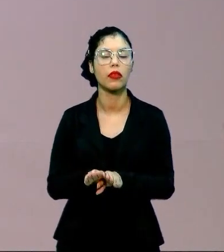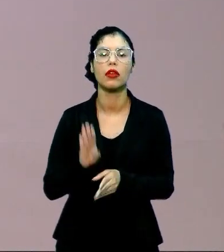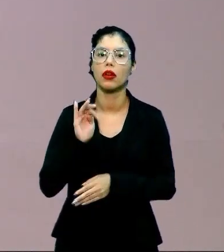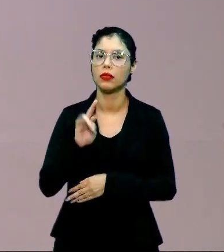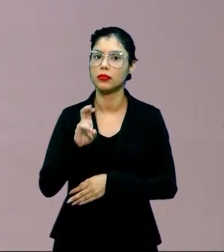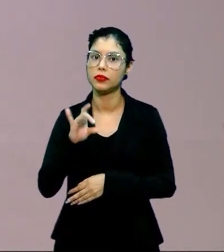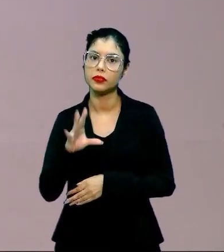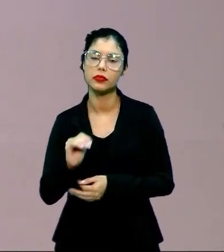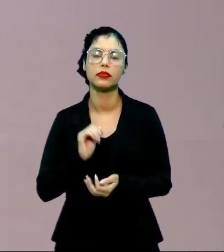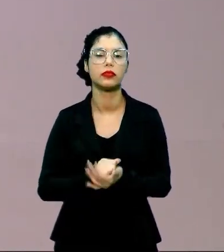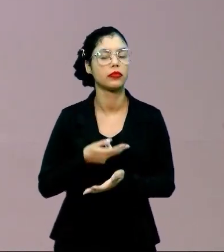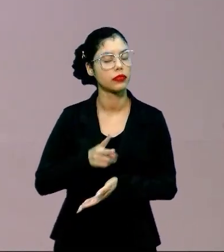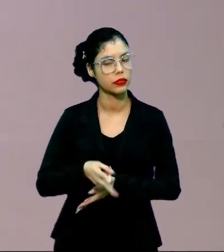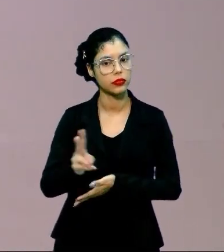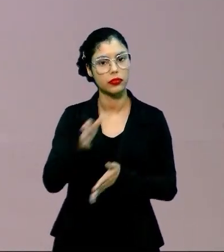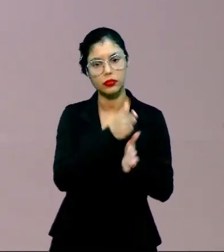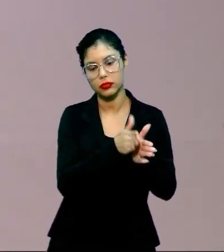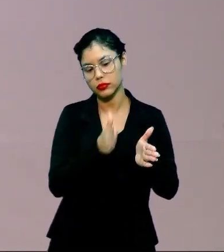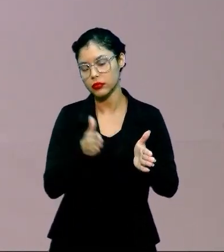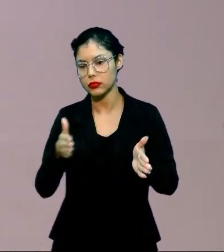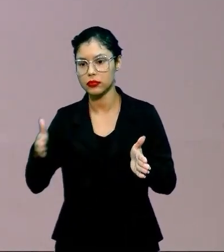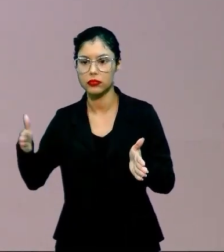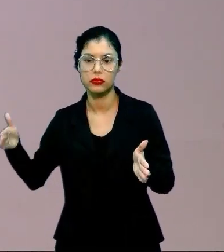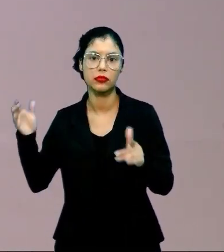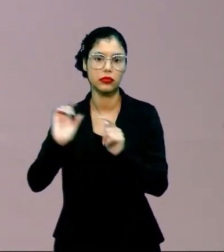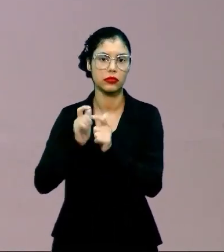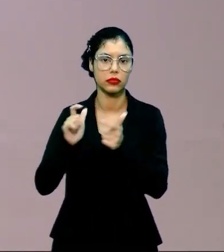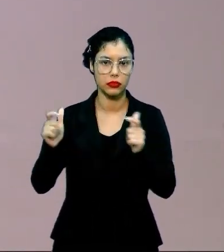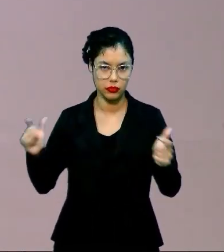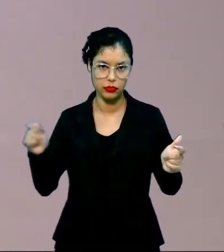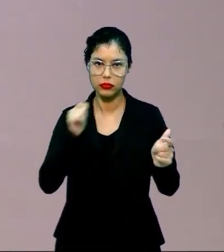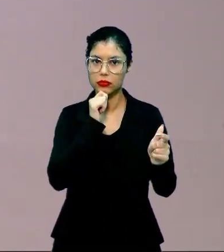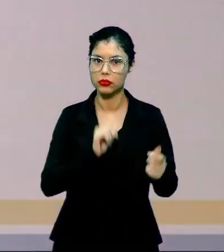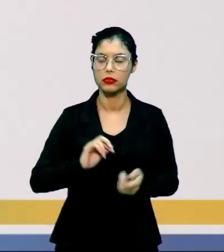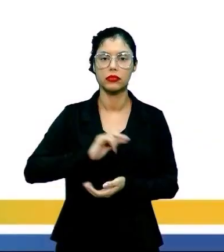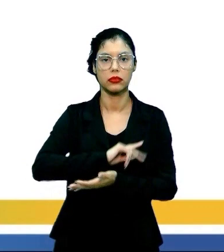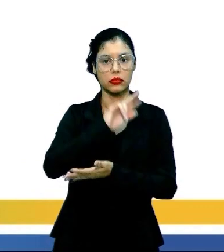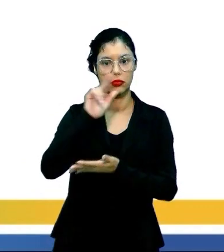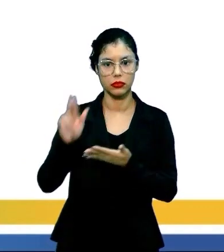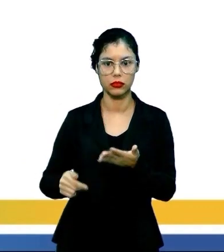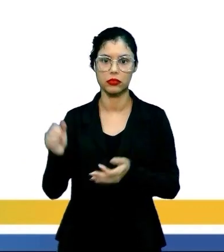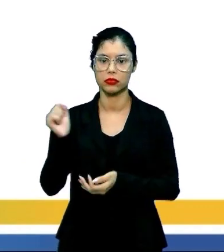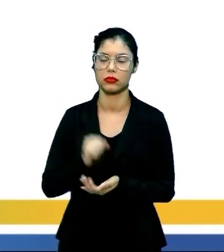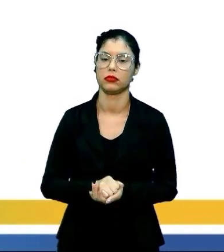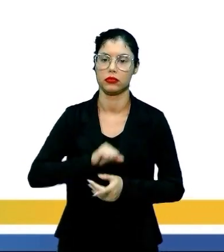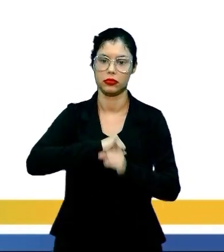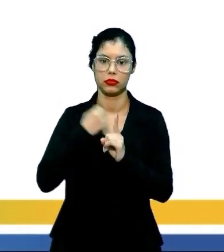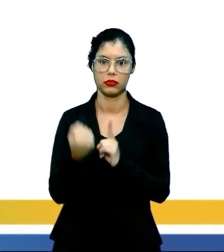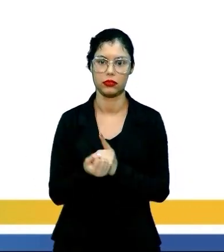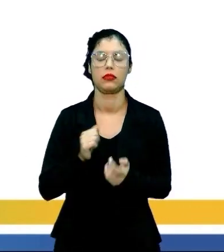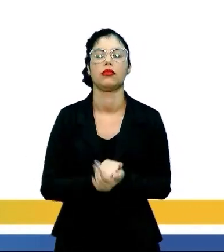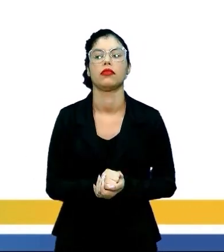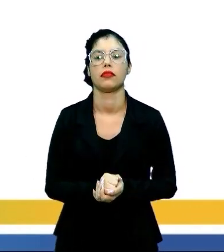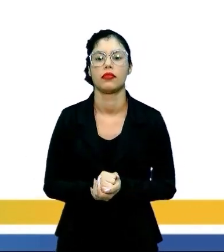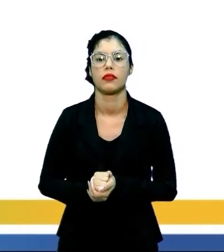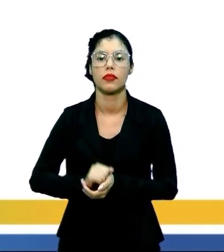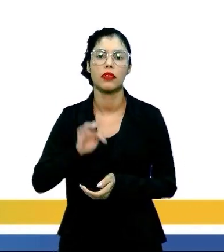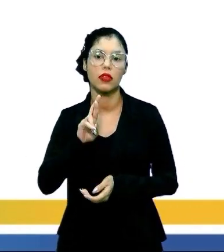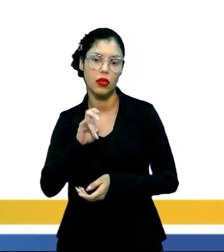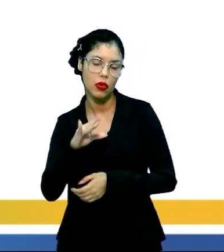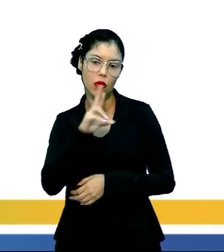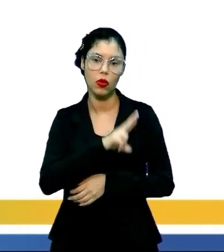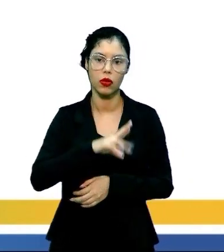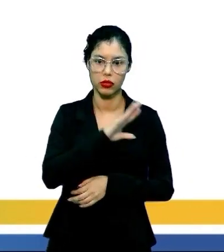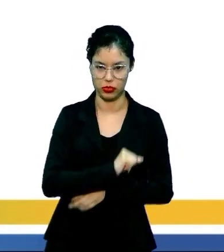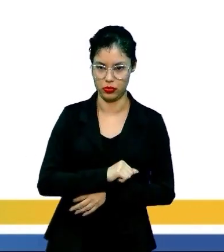barroco, o arcadismo, que tem um enfoque aí numa literatura de denúncia social, e aí a gente vai para o romantismo,